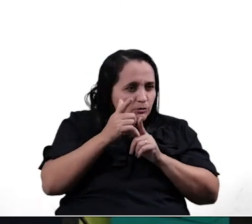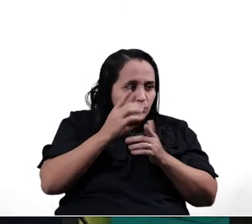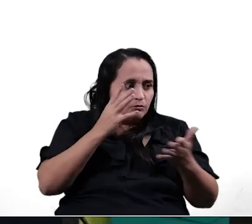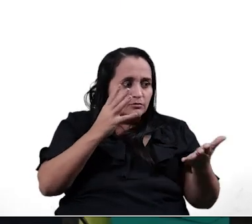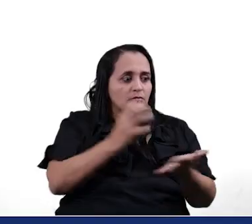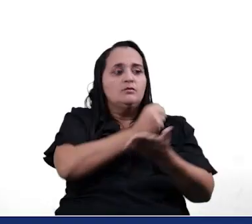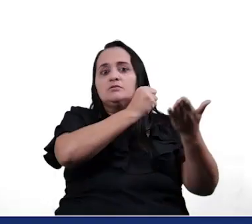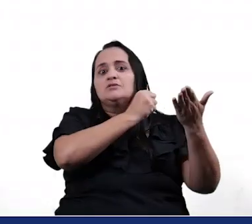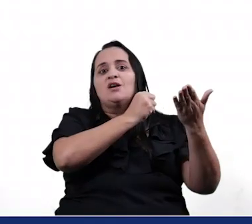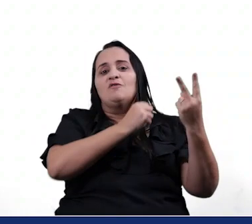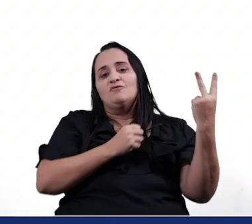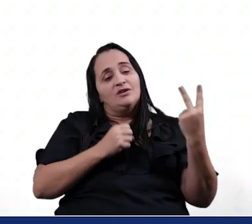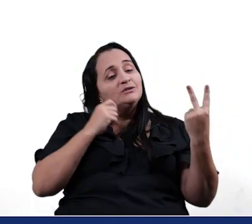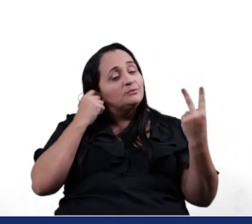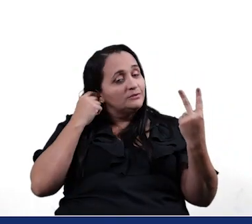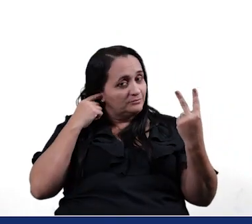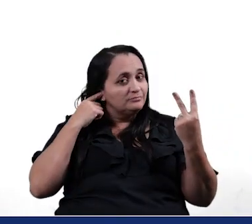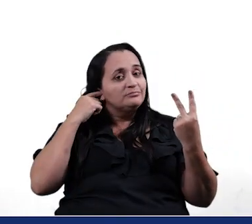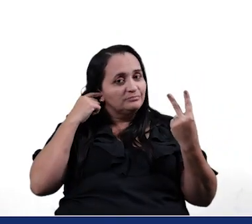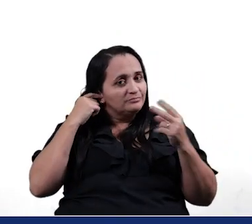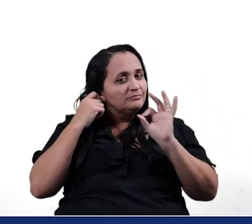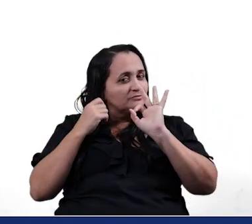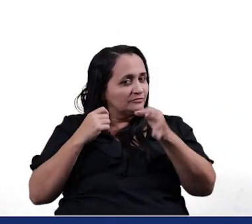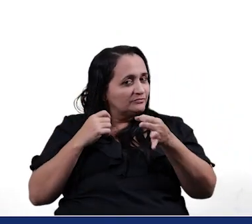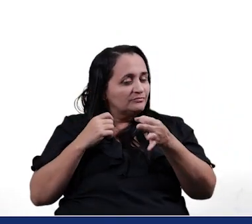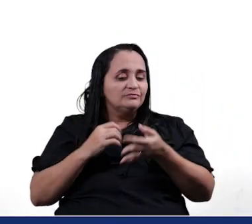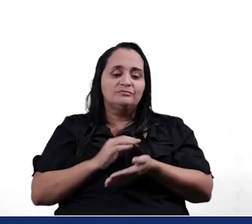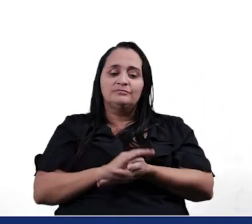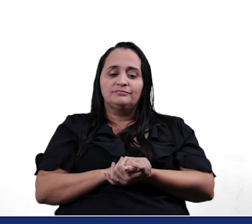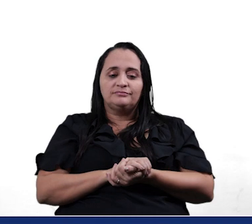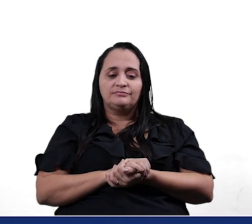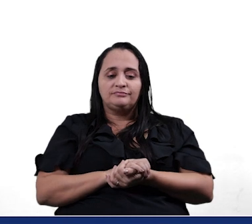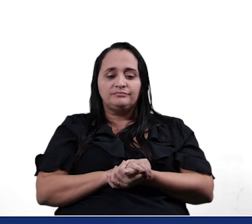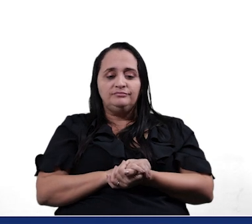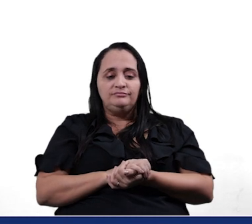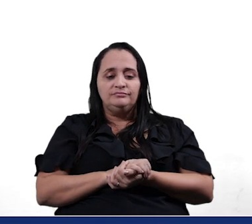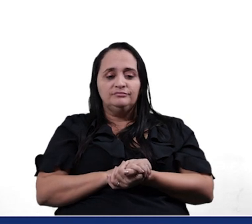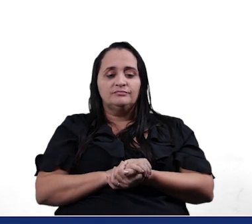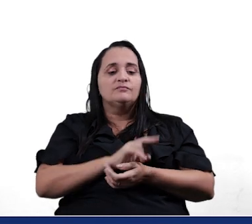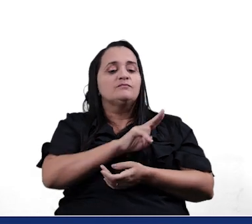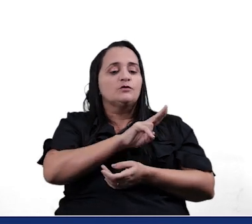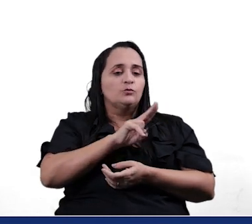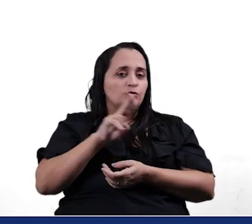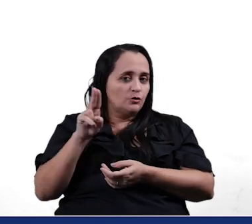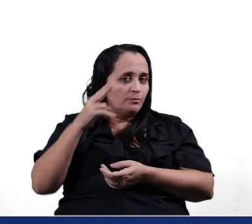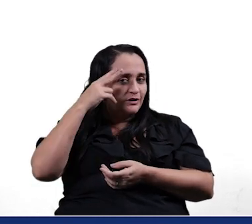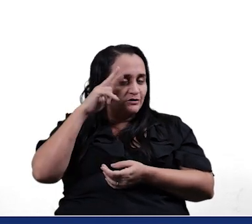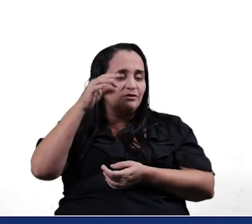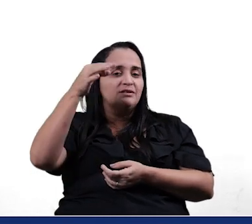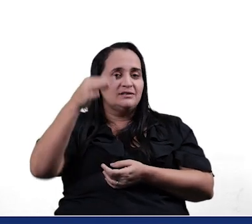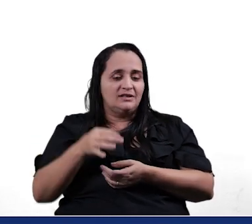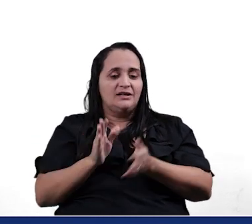duas. Não é verdade? Vamos ver se acertamos? Olha lá, o nome da história, Chapeuzinho